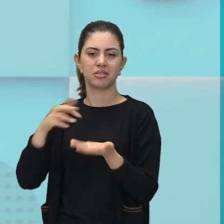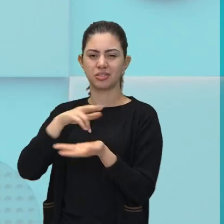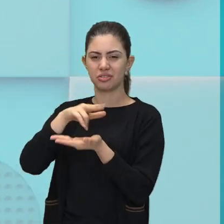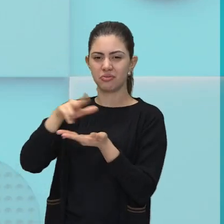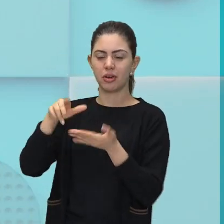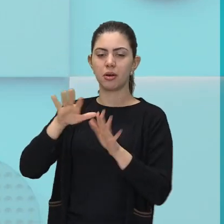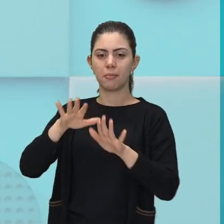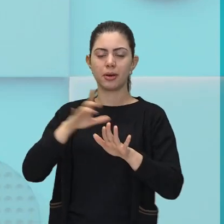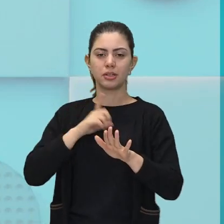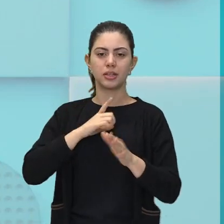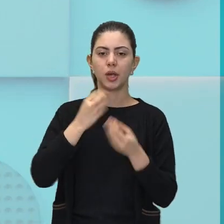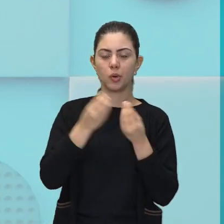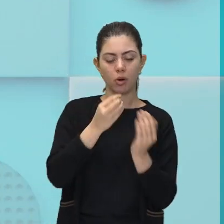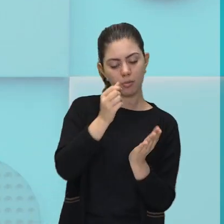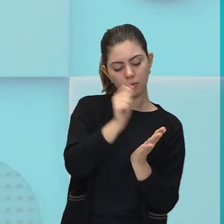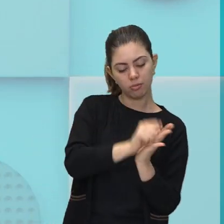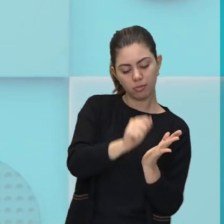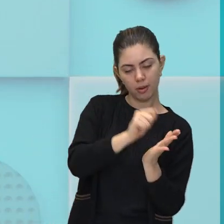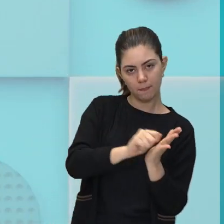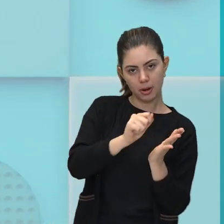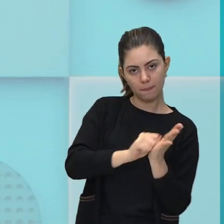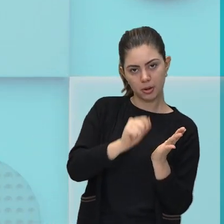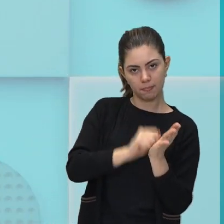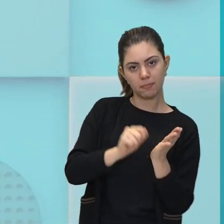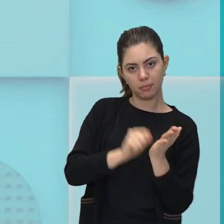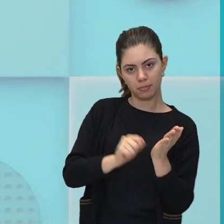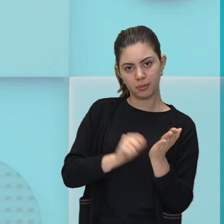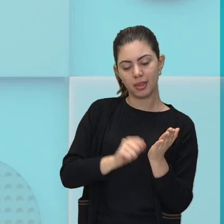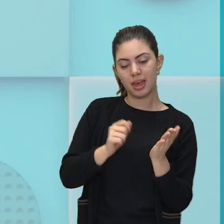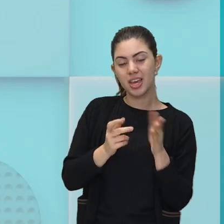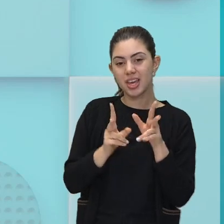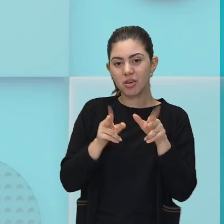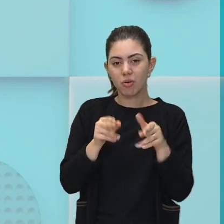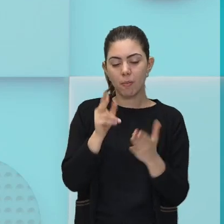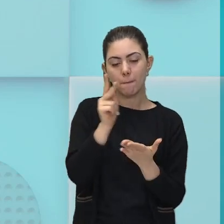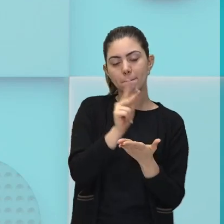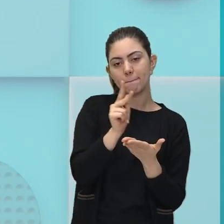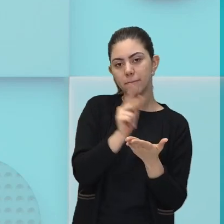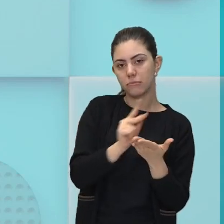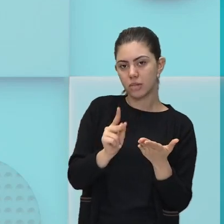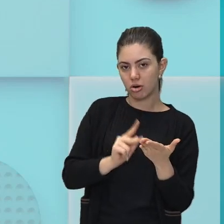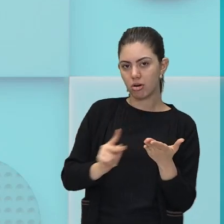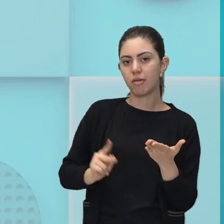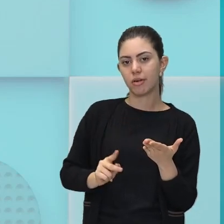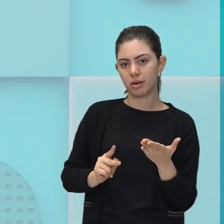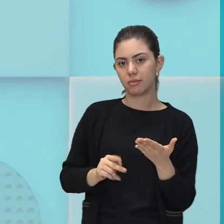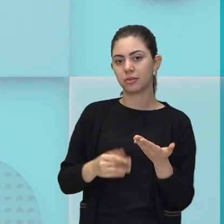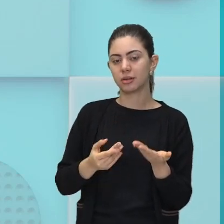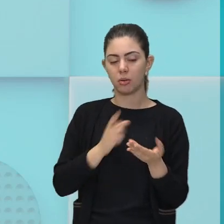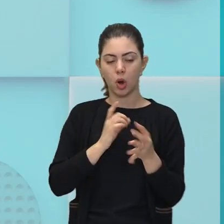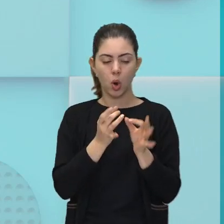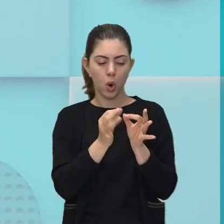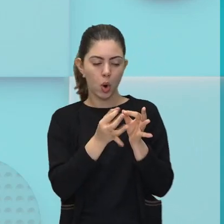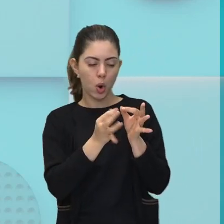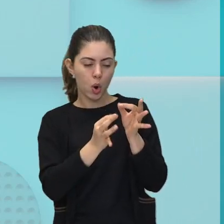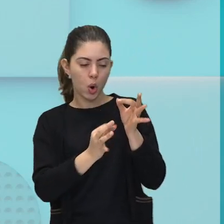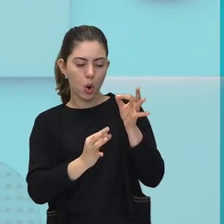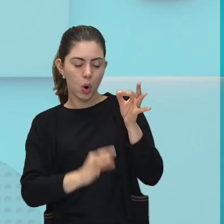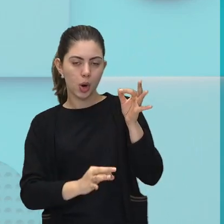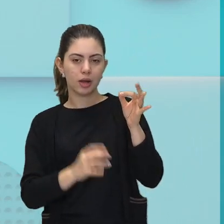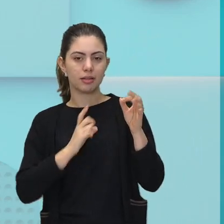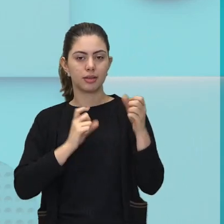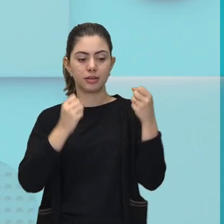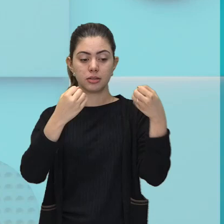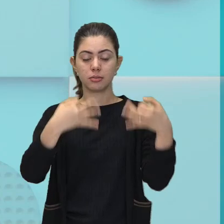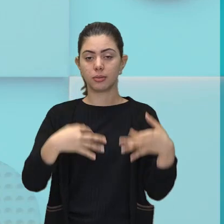toda feita versificada, toda feita no formato de poema. Por isso um poema épico, um poema muito grande que conta uma história. E